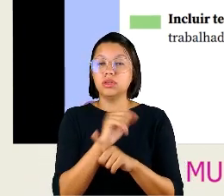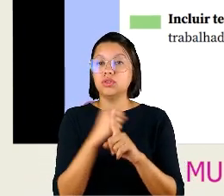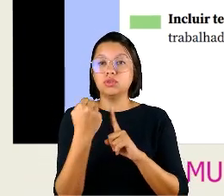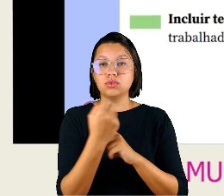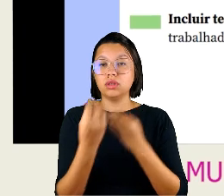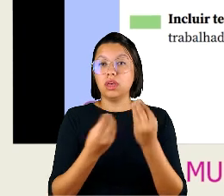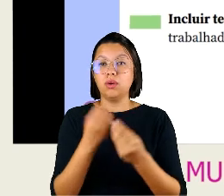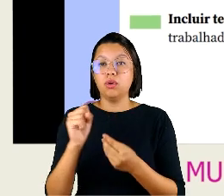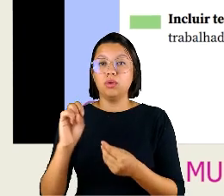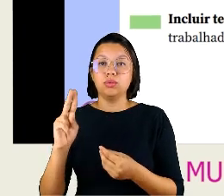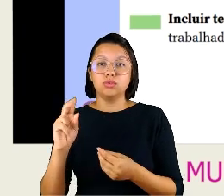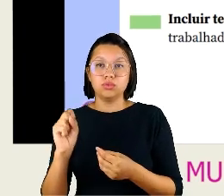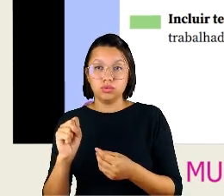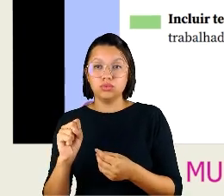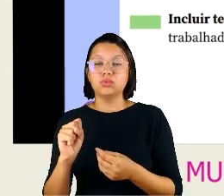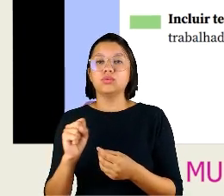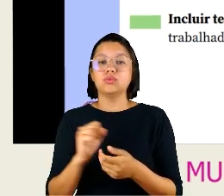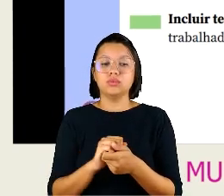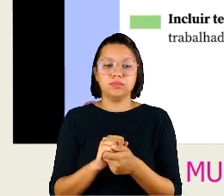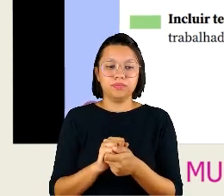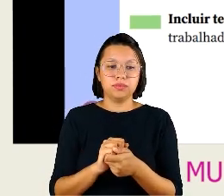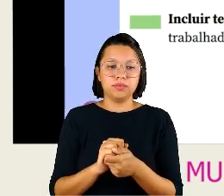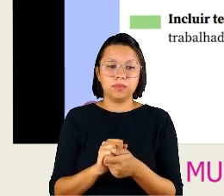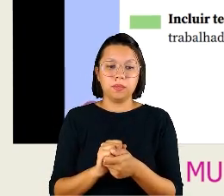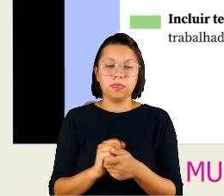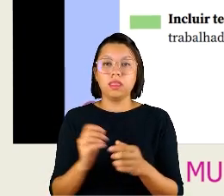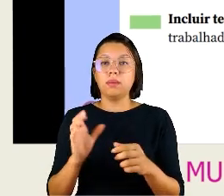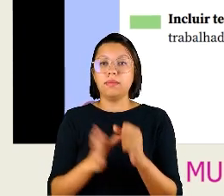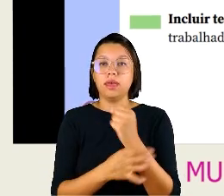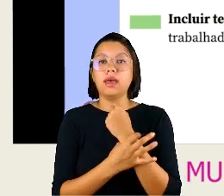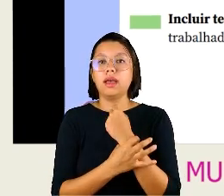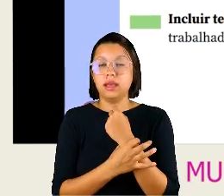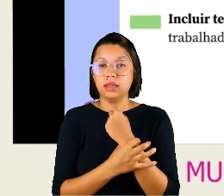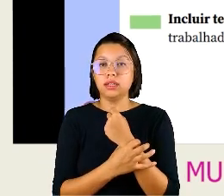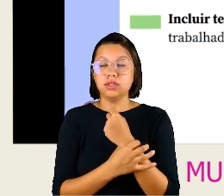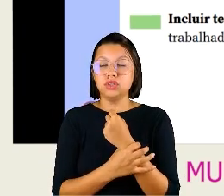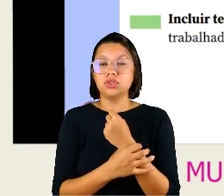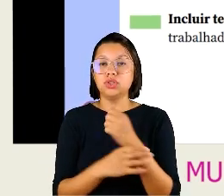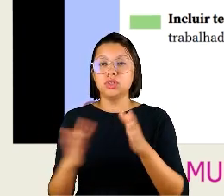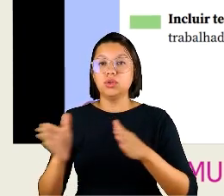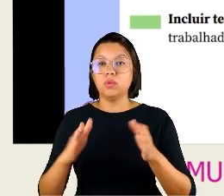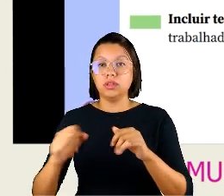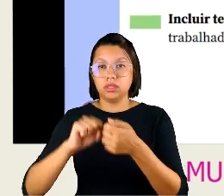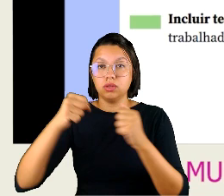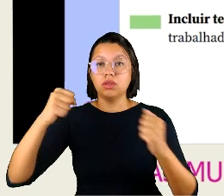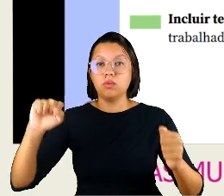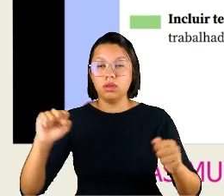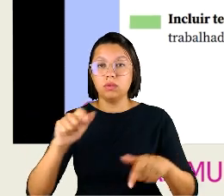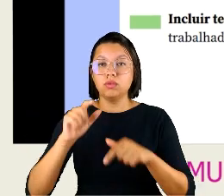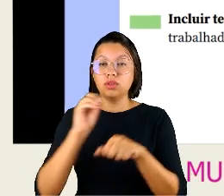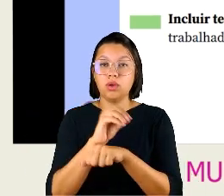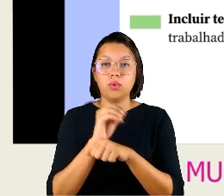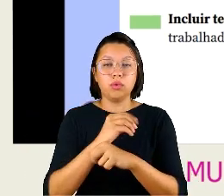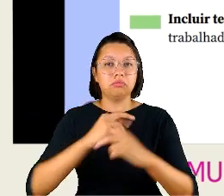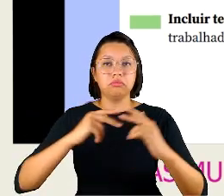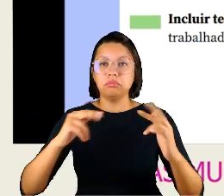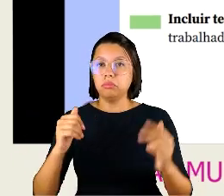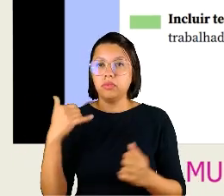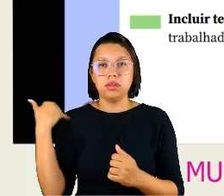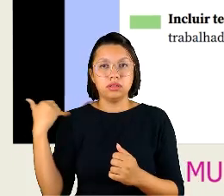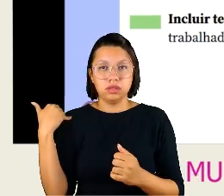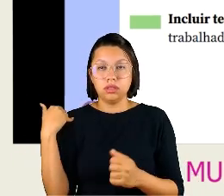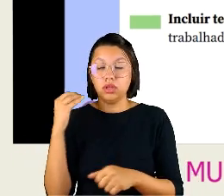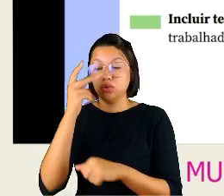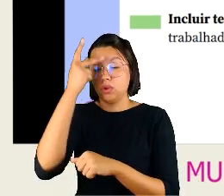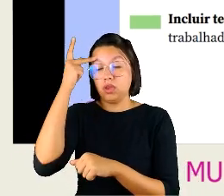o SUS, o SUAS, a fim de garantir o acesso amplo e público a serviços de cuidado para todas as idades, ou seja, cuidar de quem